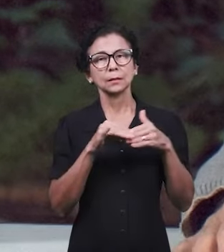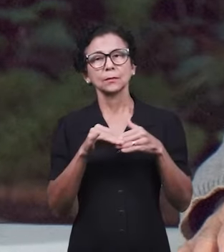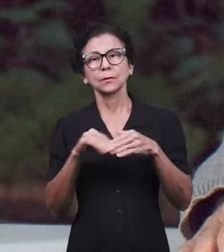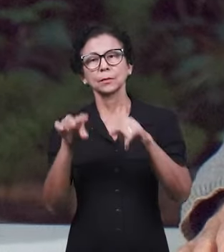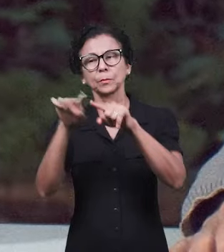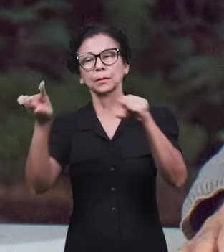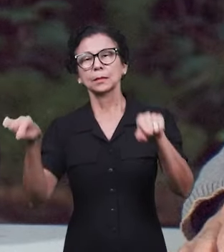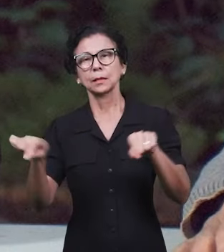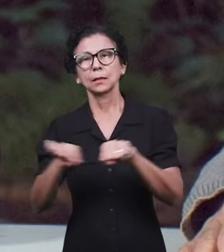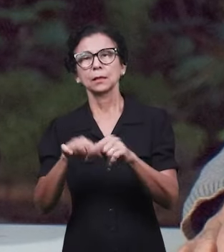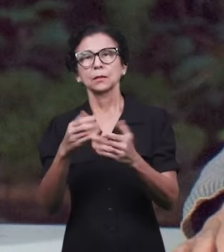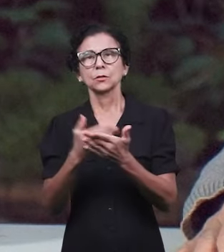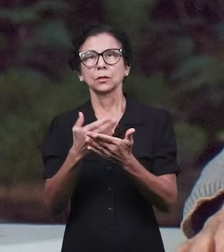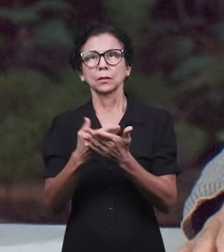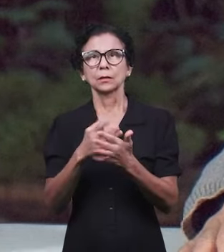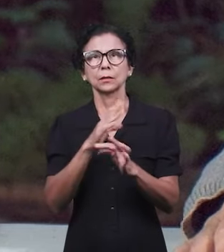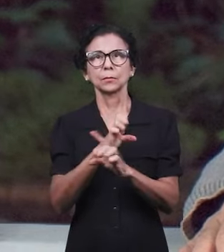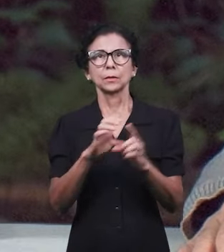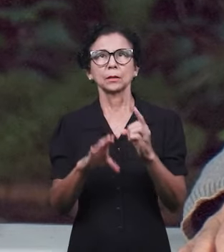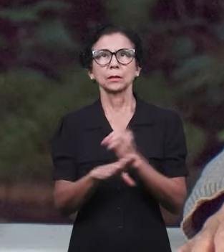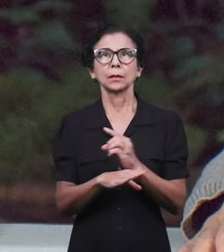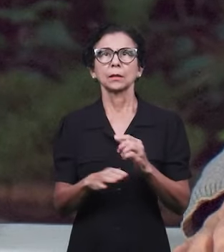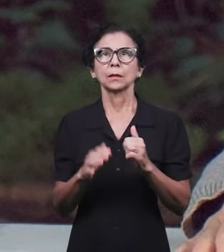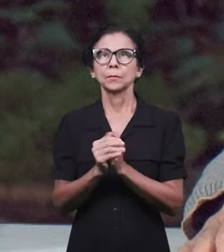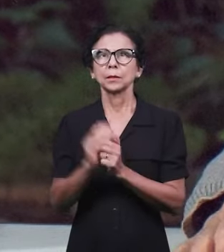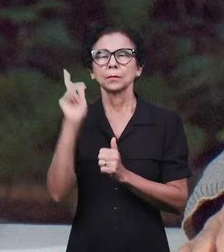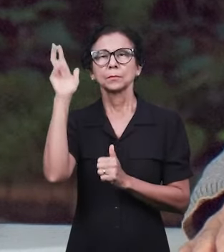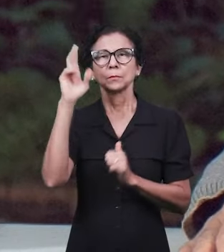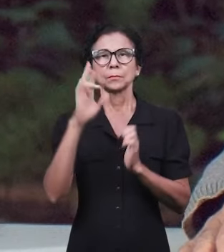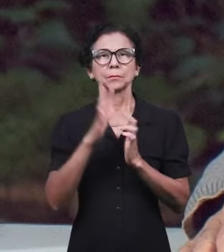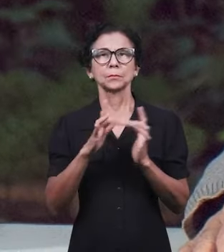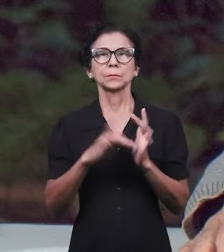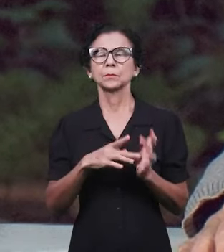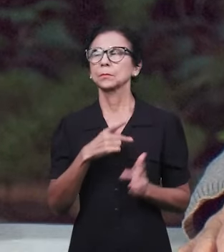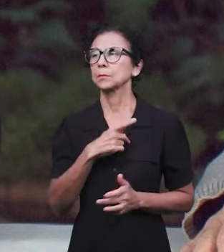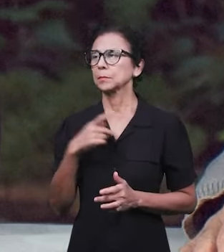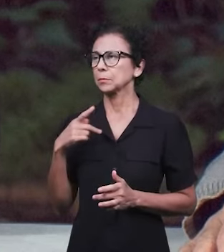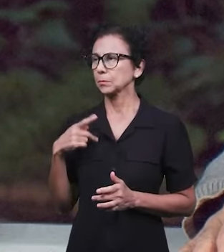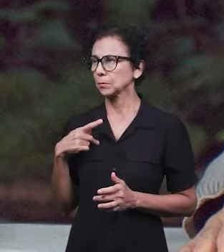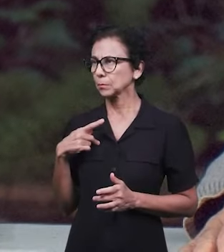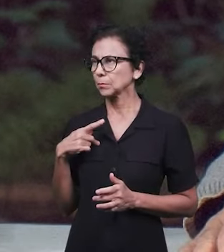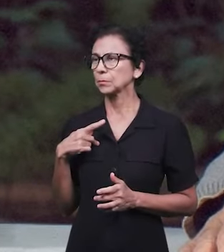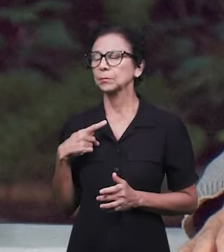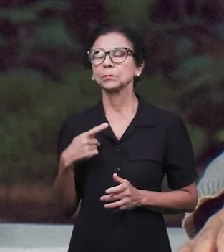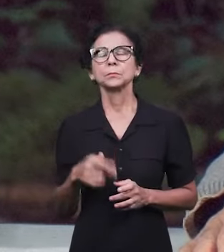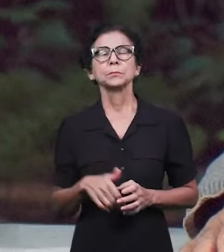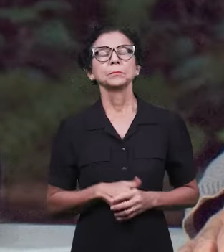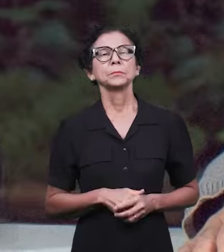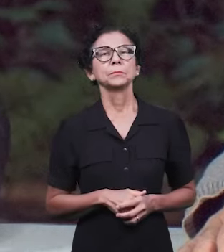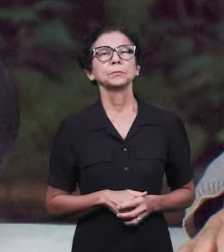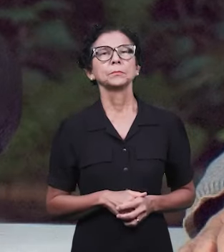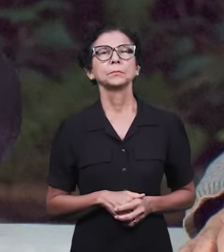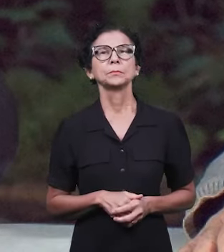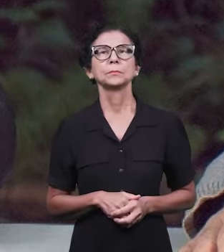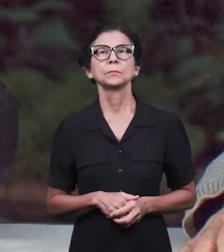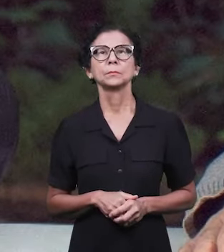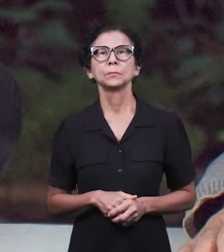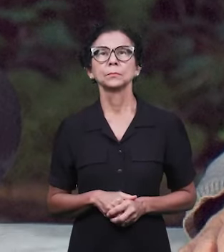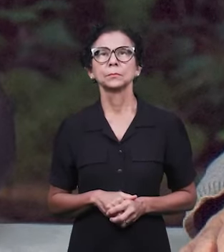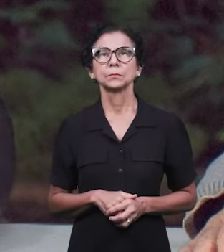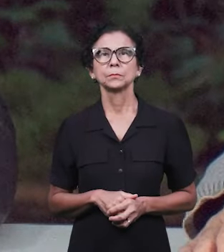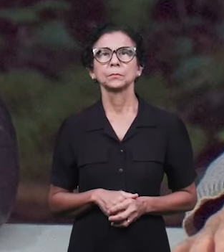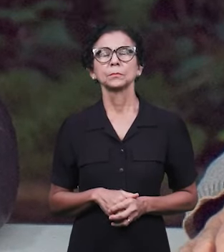deste acolhimento. Então, o primeiro momento é o olhar que nós temos que ter para essas crianças,